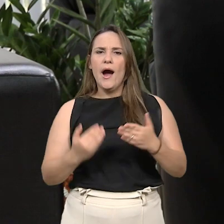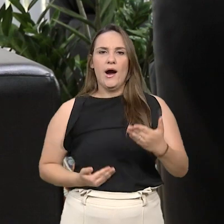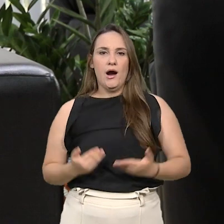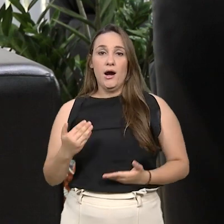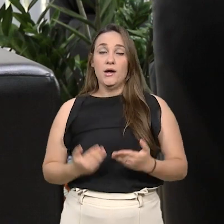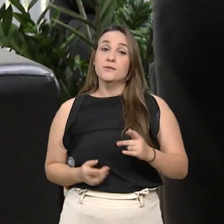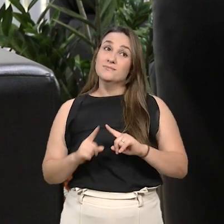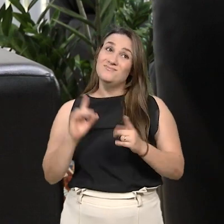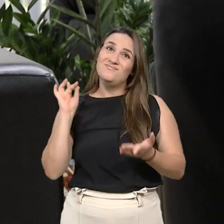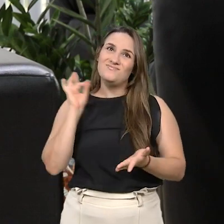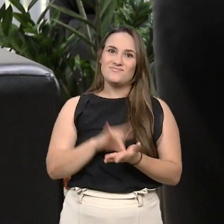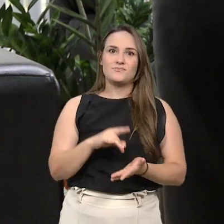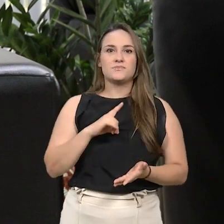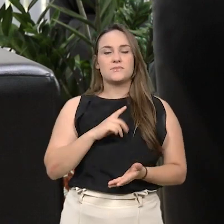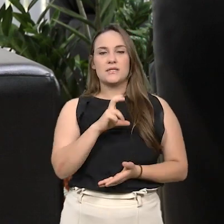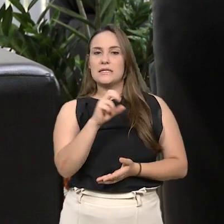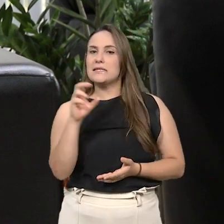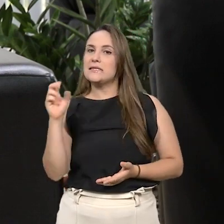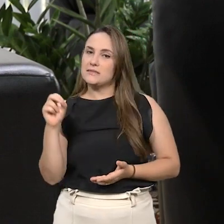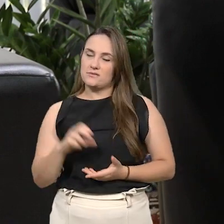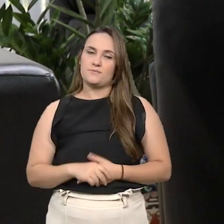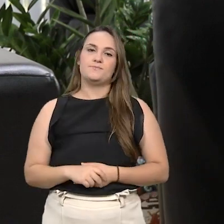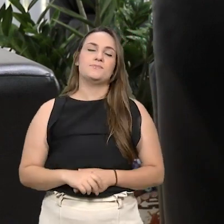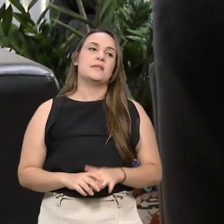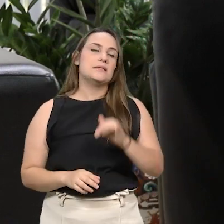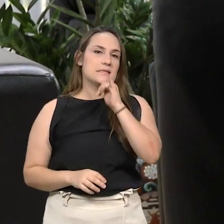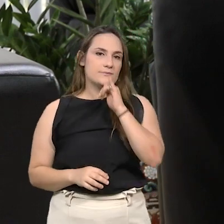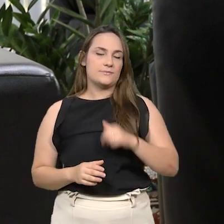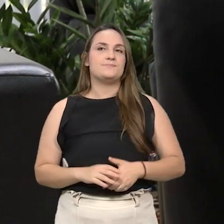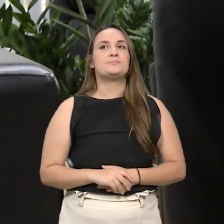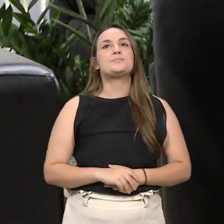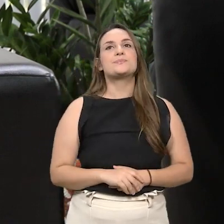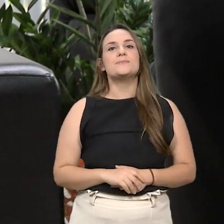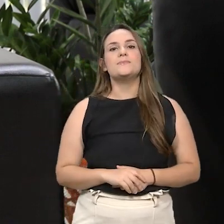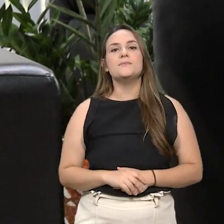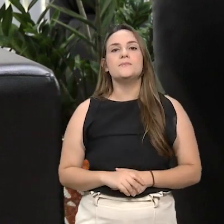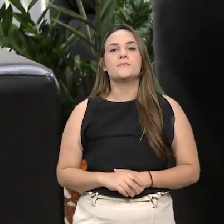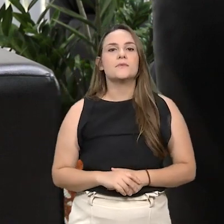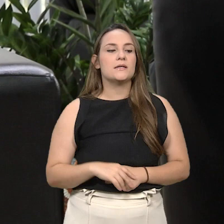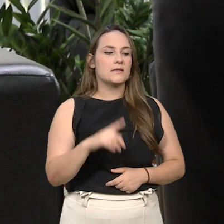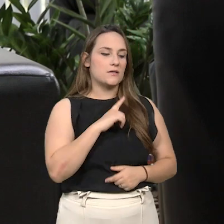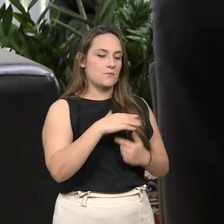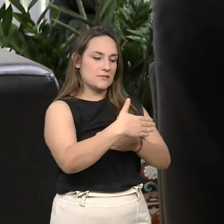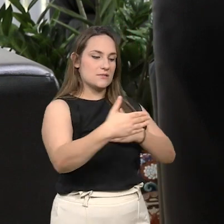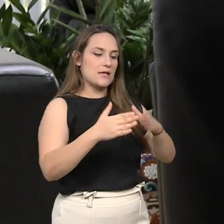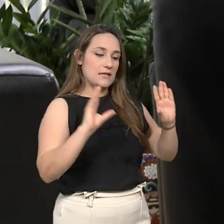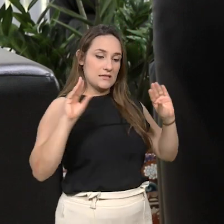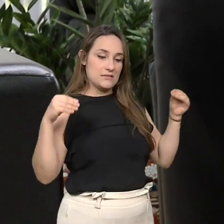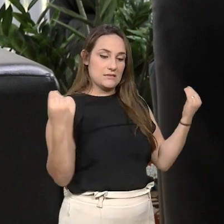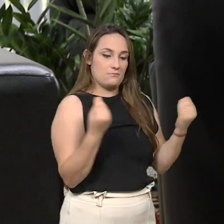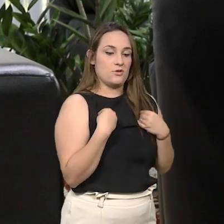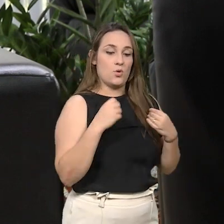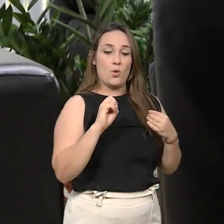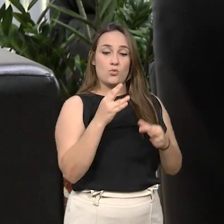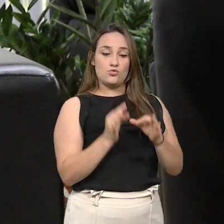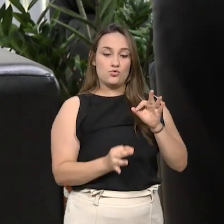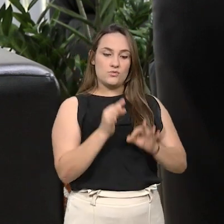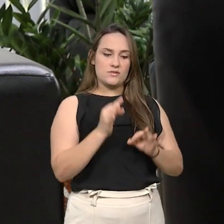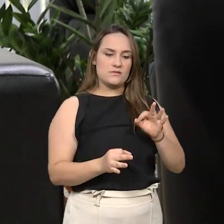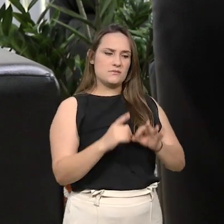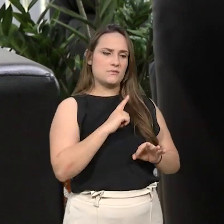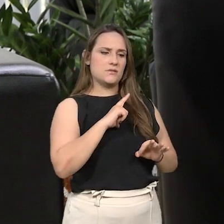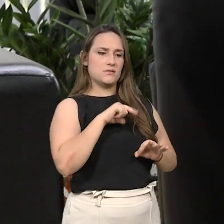lá efetivamente estão em torno de 500. Por que isso? Vamos dar exemplo. Existe em um gabinete ou existe em uma determinada